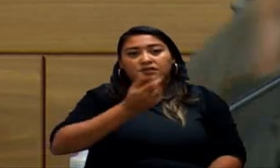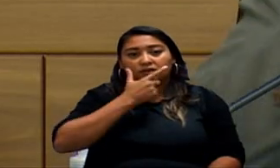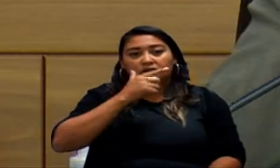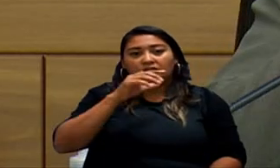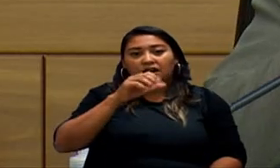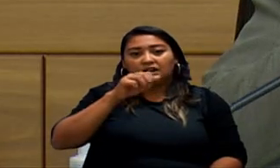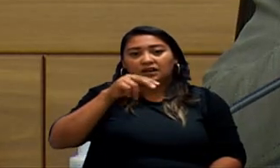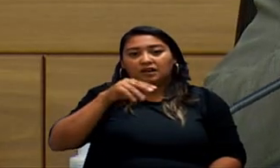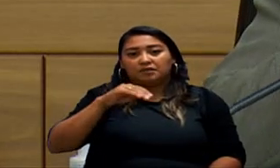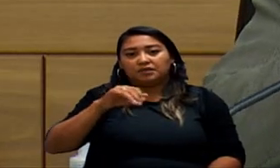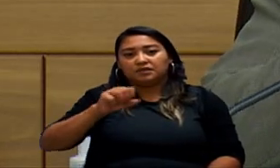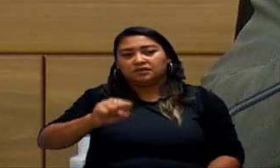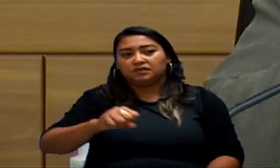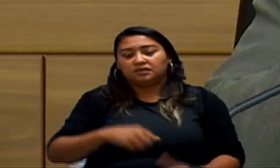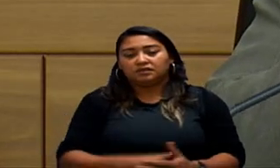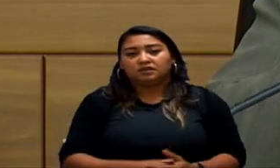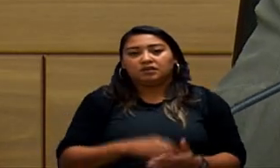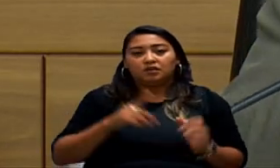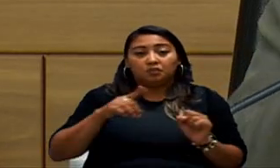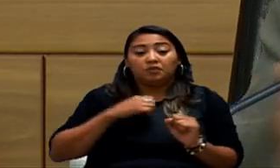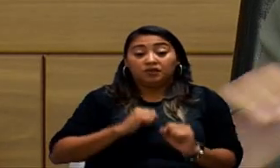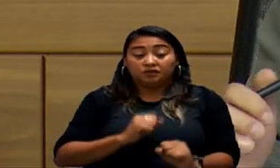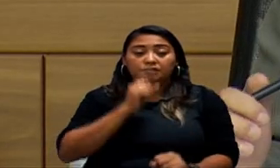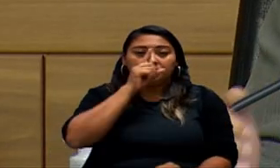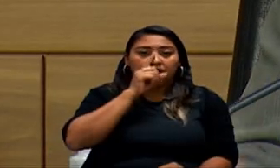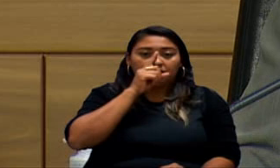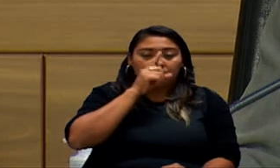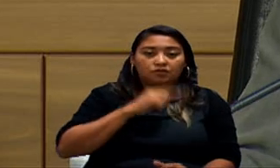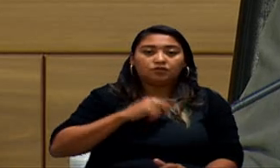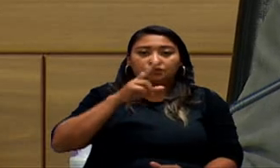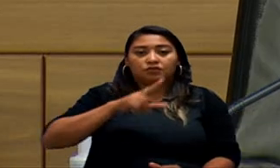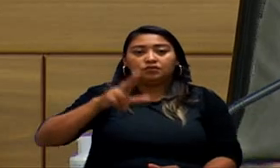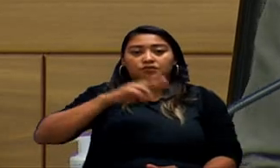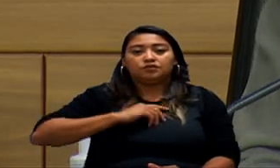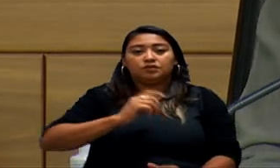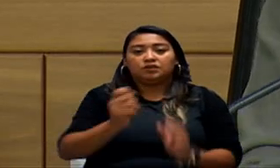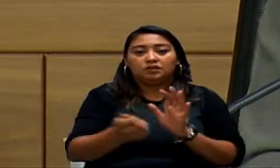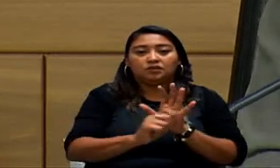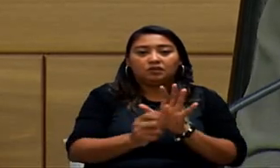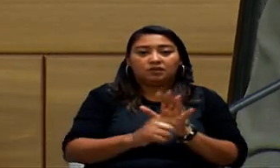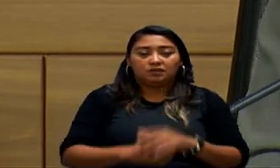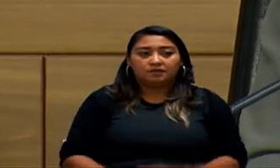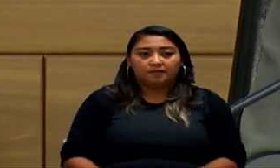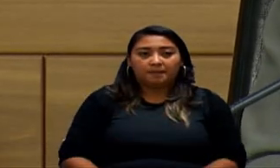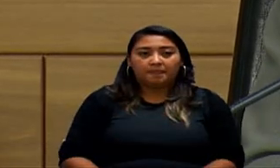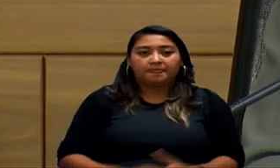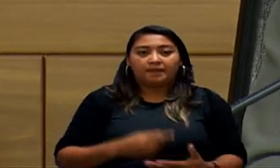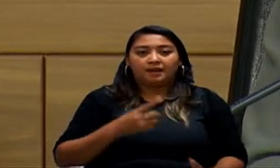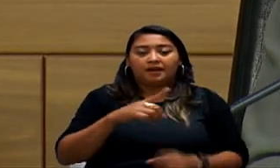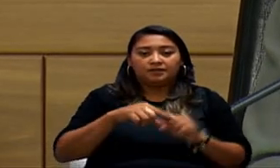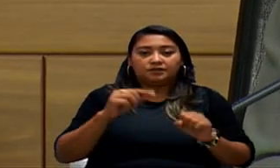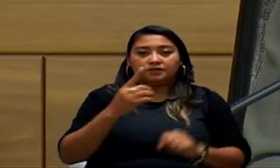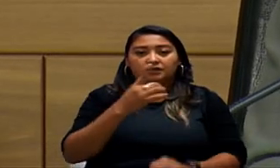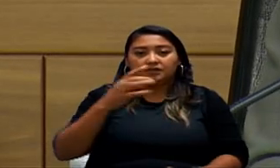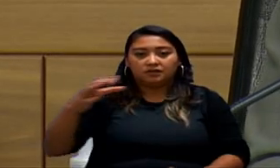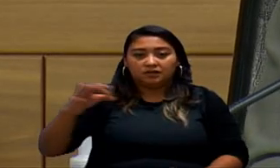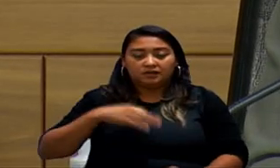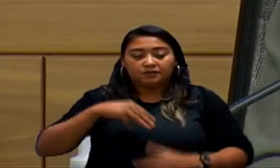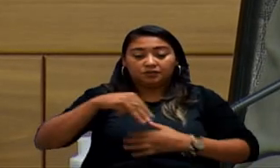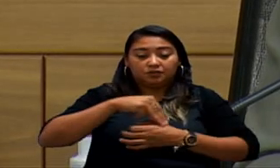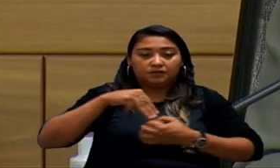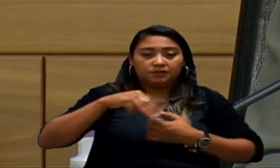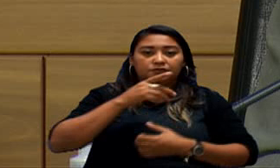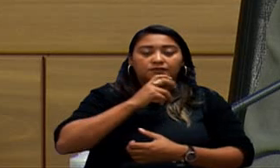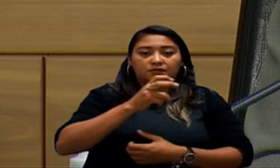cannabis, expondo os riscos e consequências do uso de drogas. No artigo 10, o Poder Executivo do município de